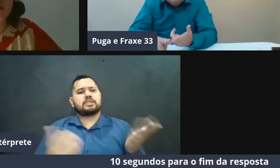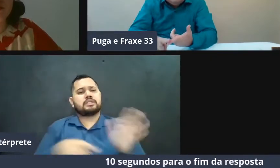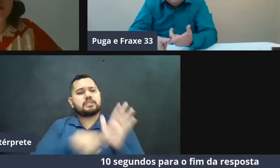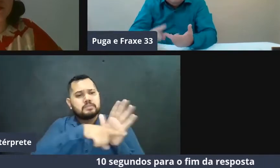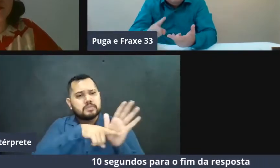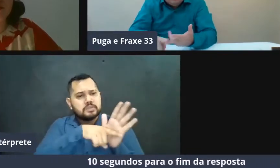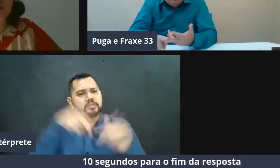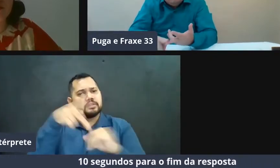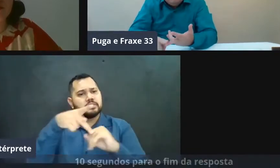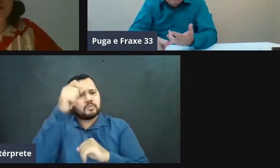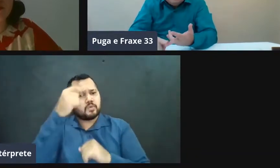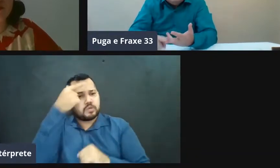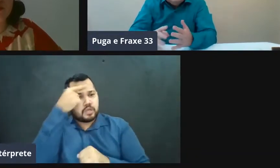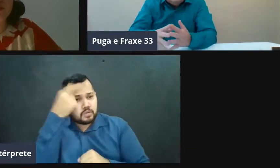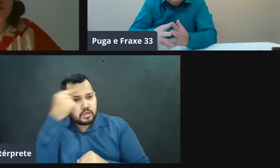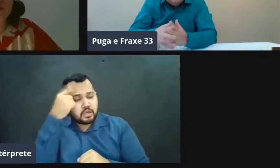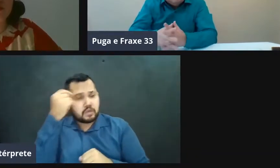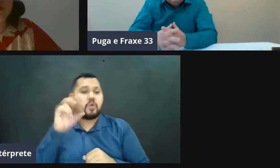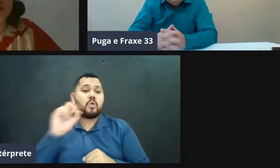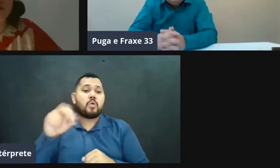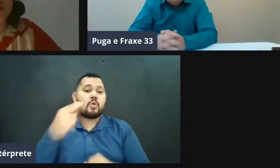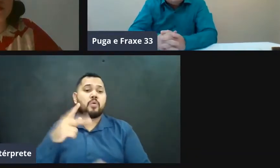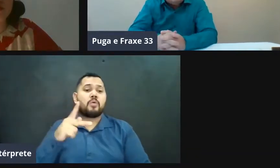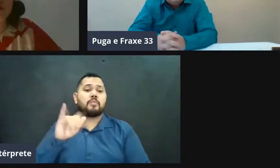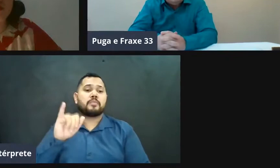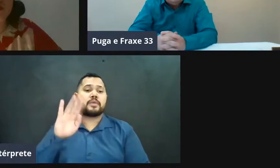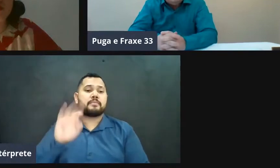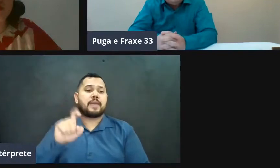da pós-graduação ou PIBEX na extensão.